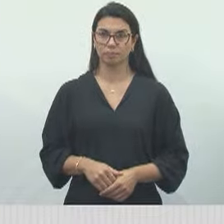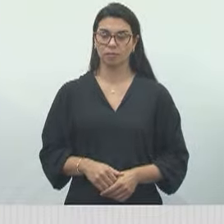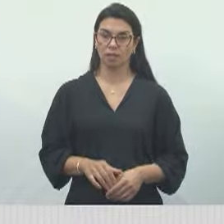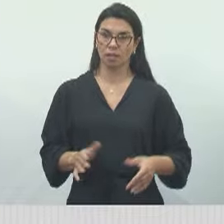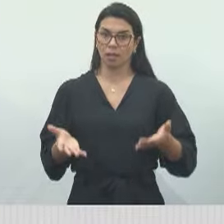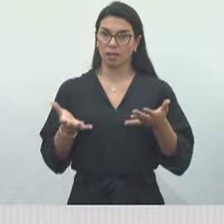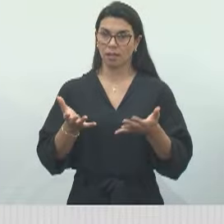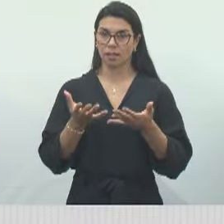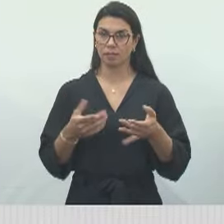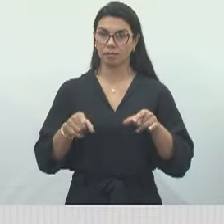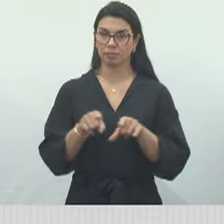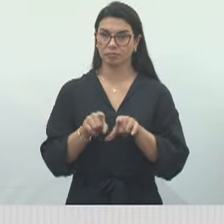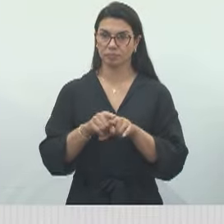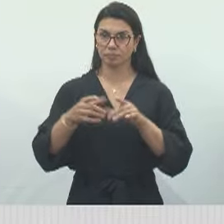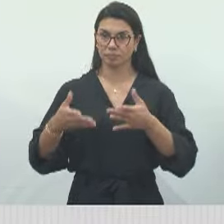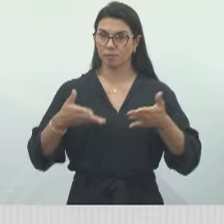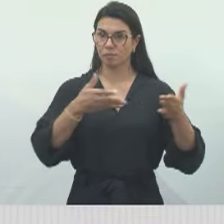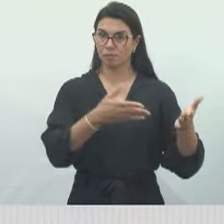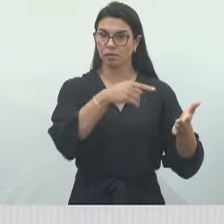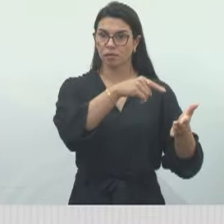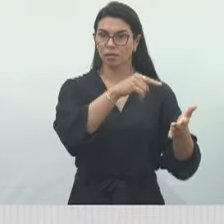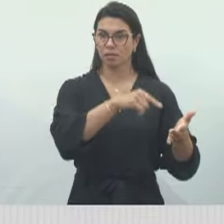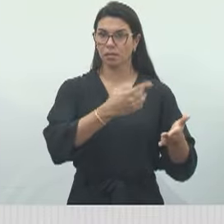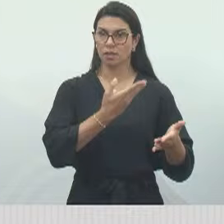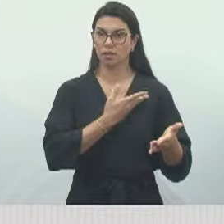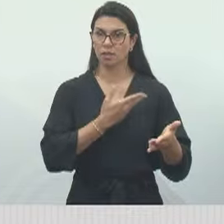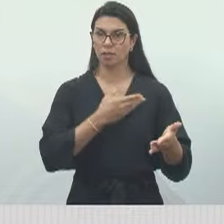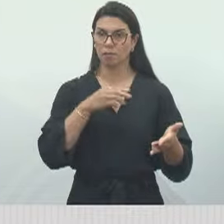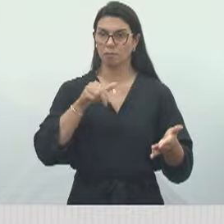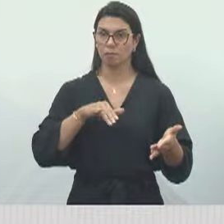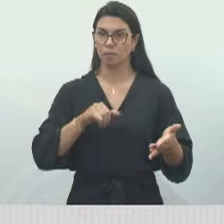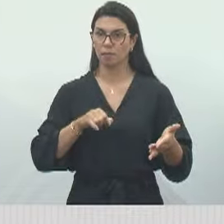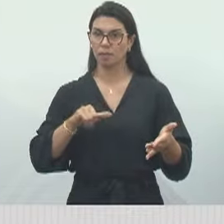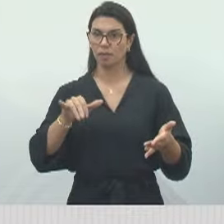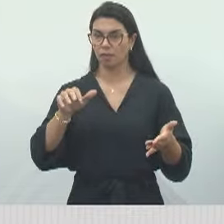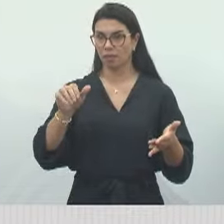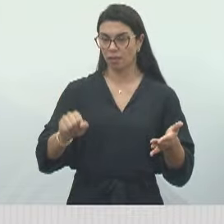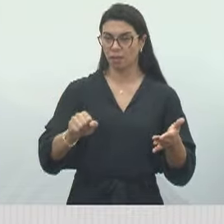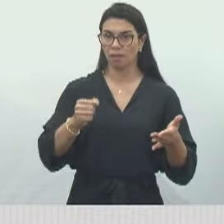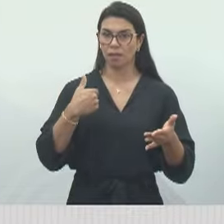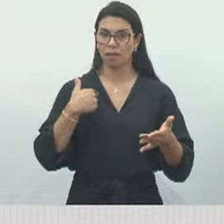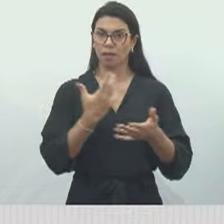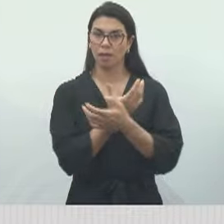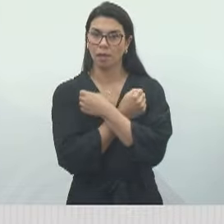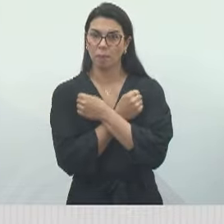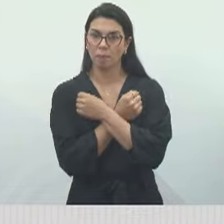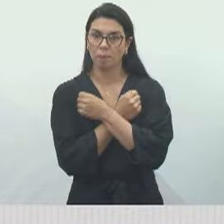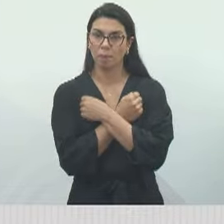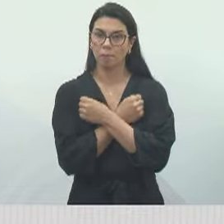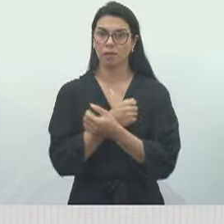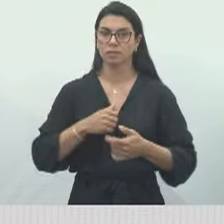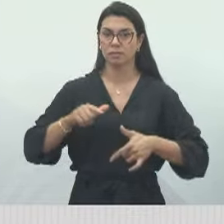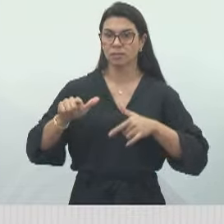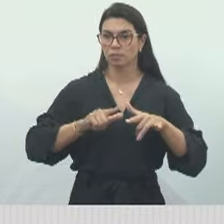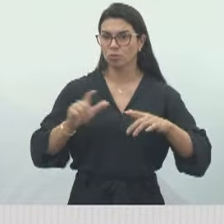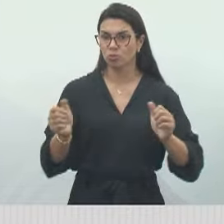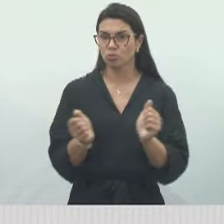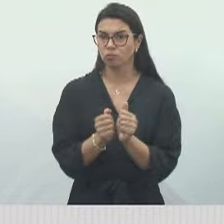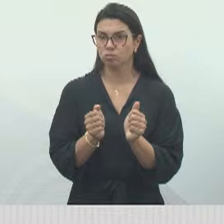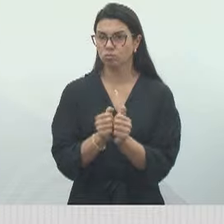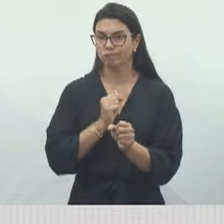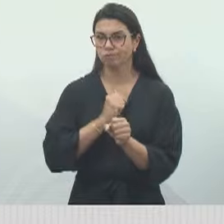Quero te visitando, minha amiga Neia, quero mandar um grande abraço a ela. A Neia, trabalhamos muitos